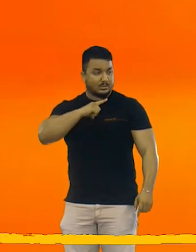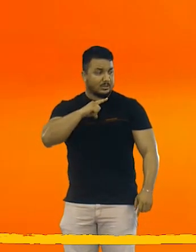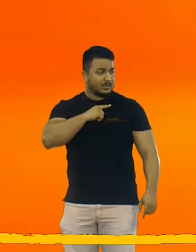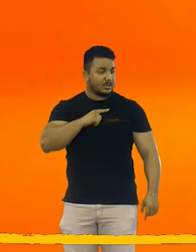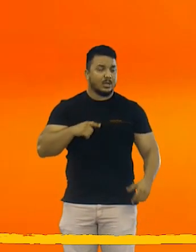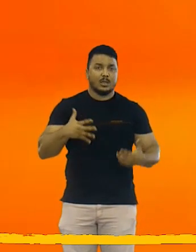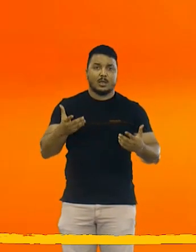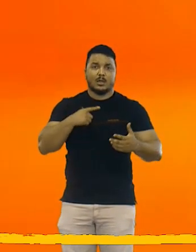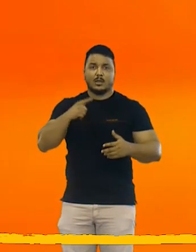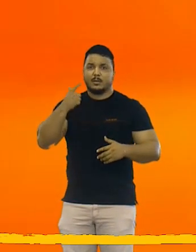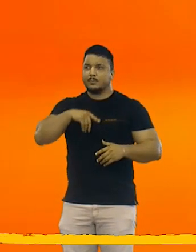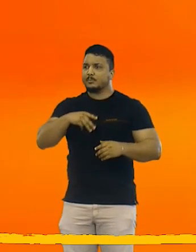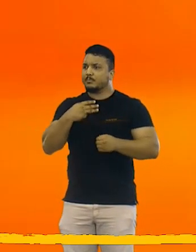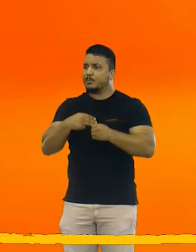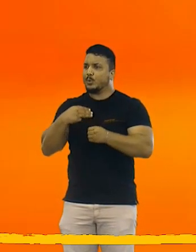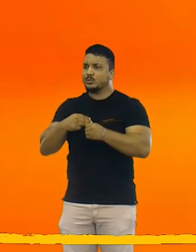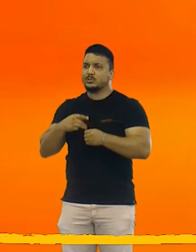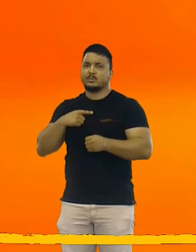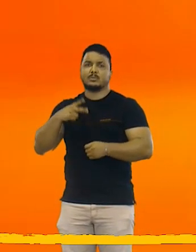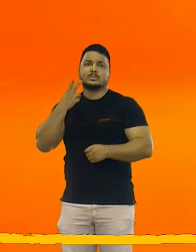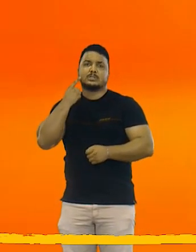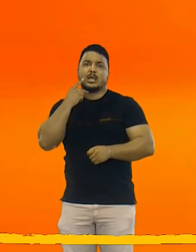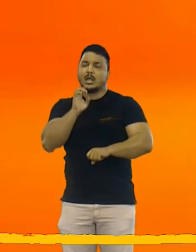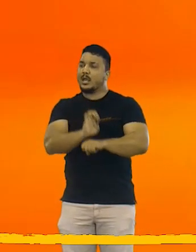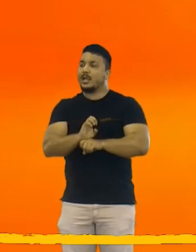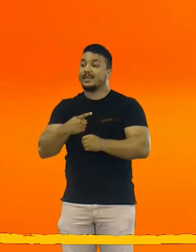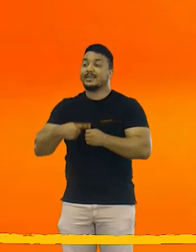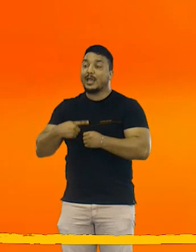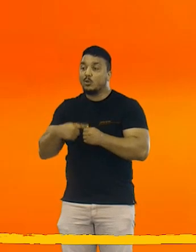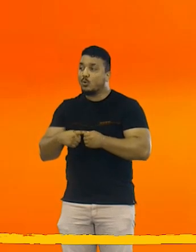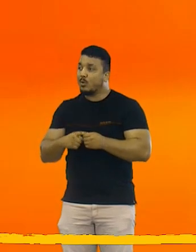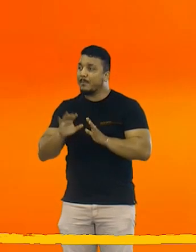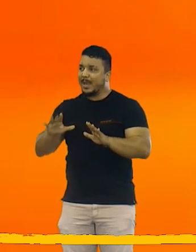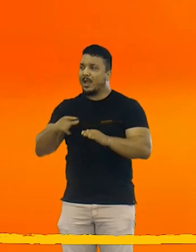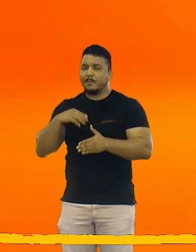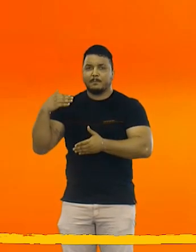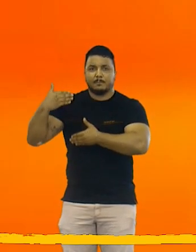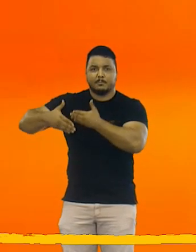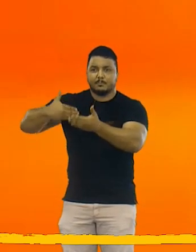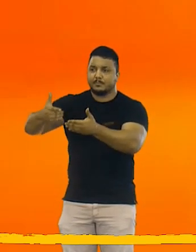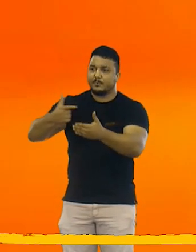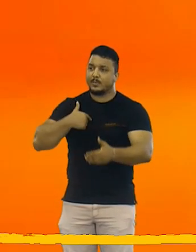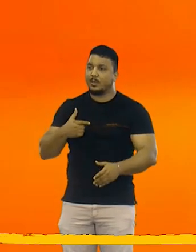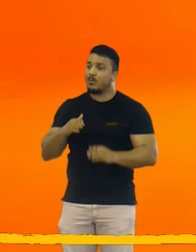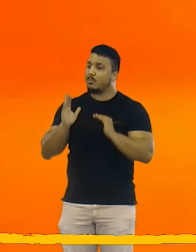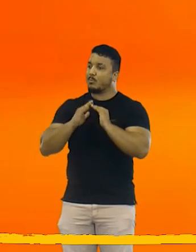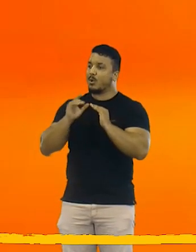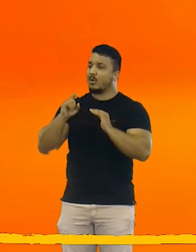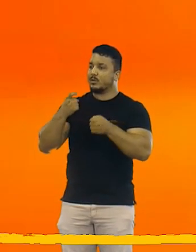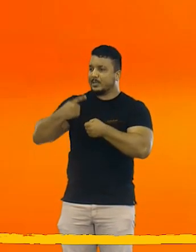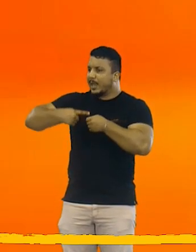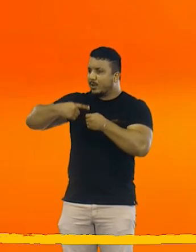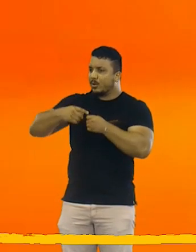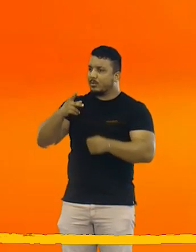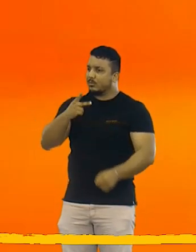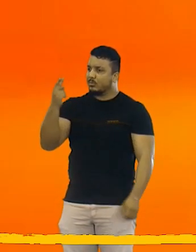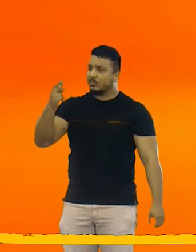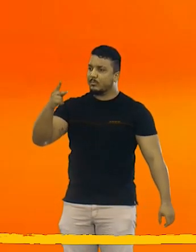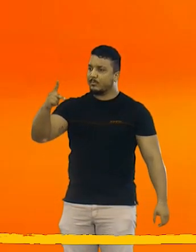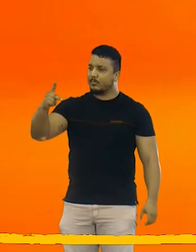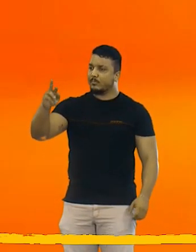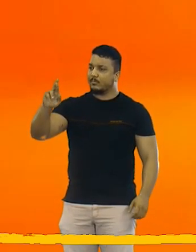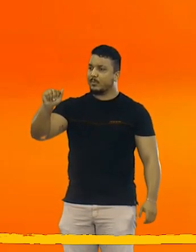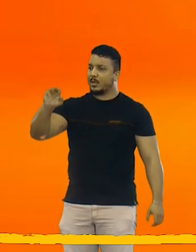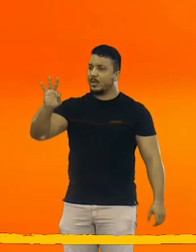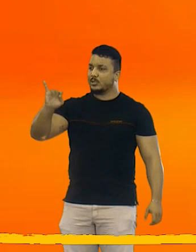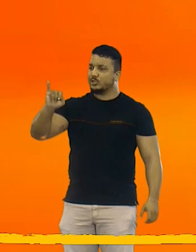né, saiu de algum município do interior do Ceará, mas durante muito tempo da minha vida eu morei em Pratiús, né, que é um distrito de Pindoretama,